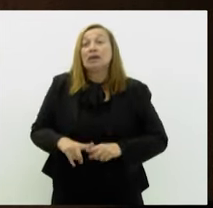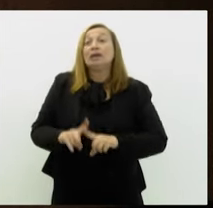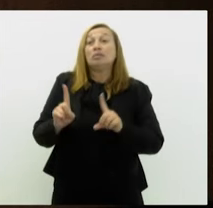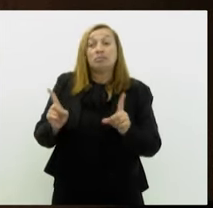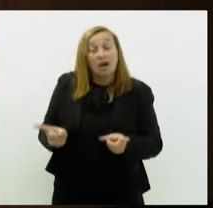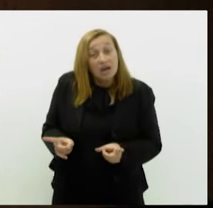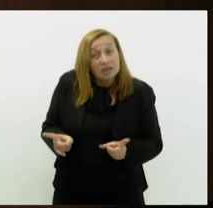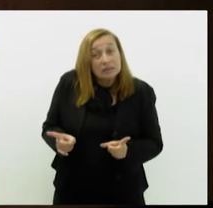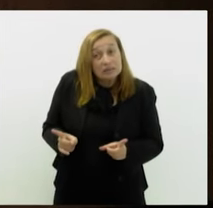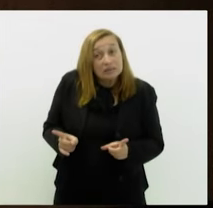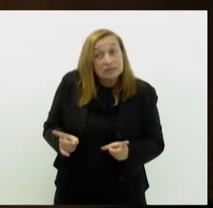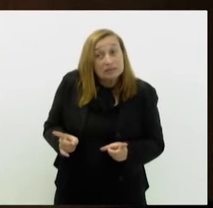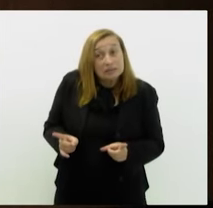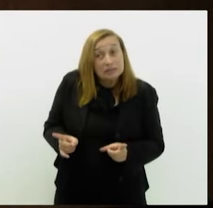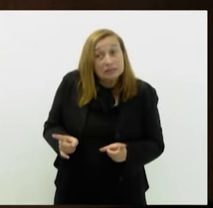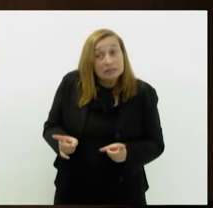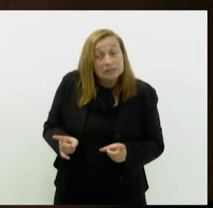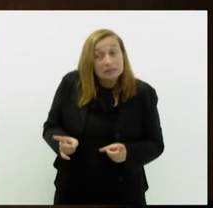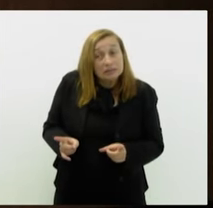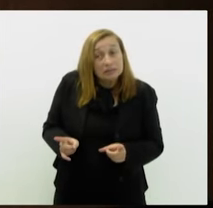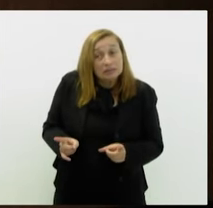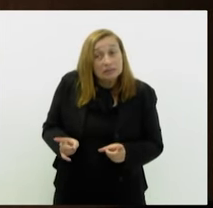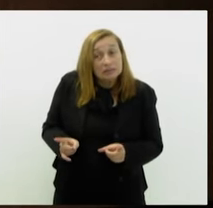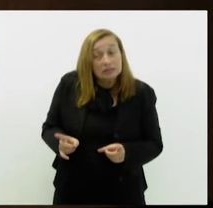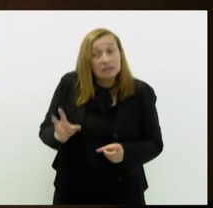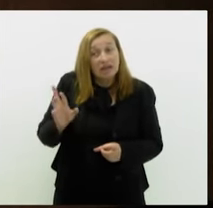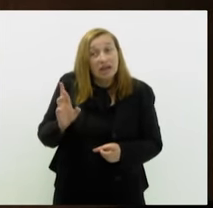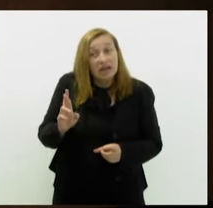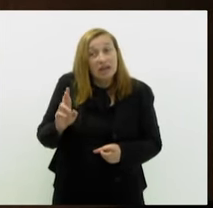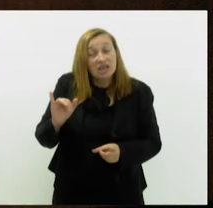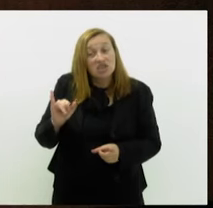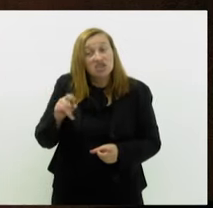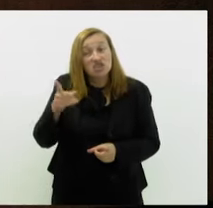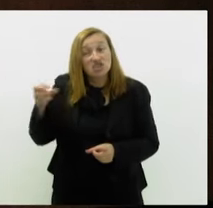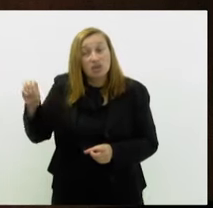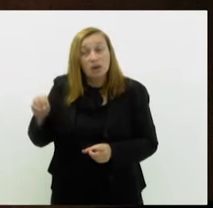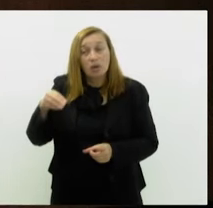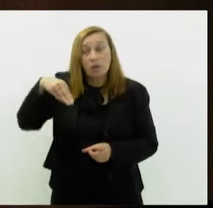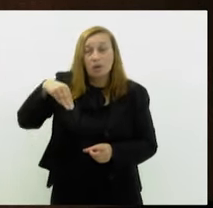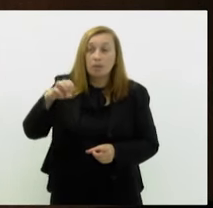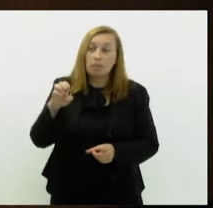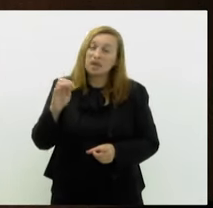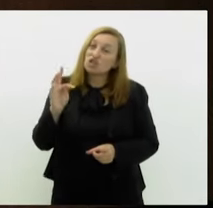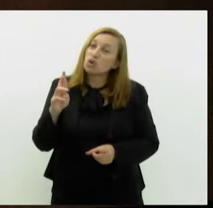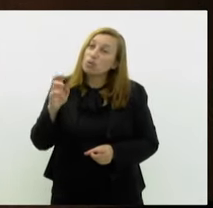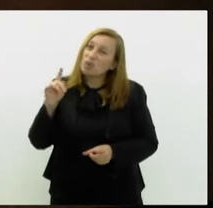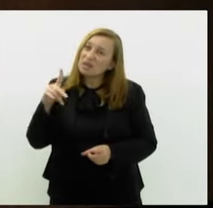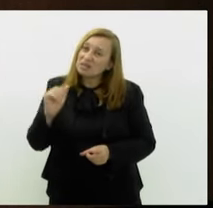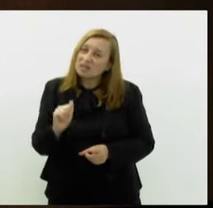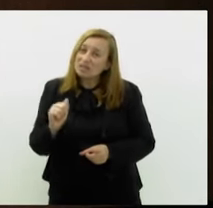de qualquer jeito, na região metropolitana não tenho dúvida nenhuma, até porque o Instituto